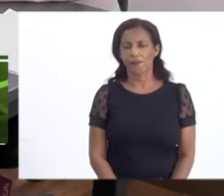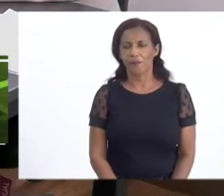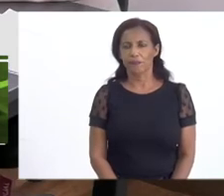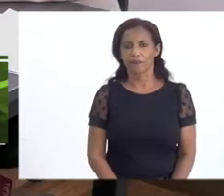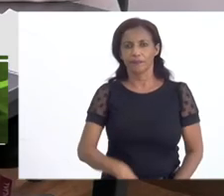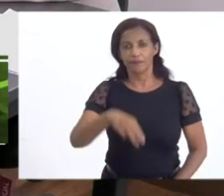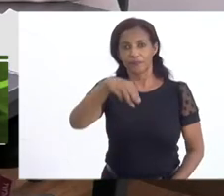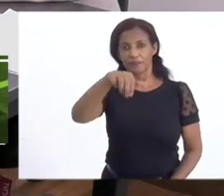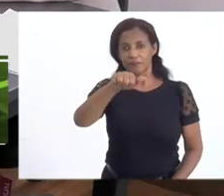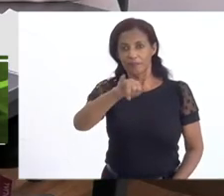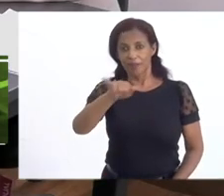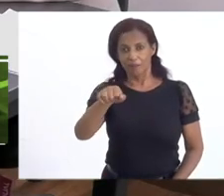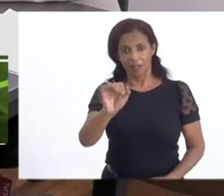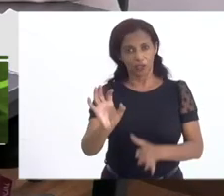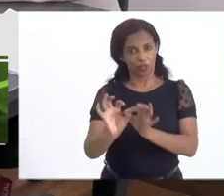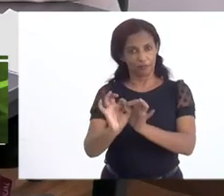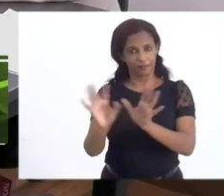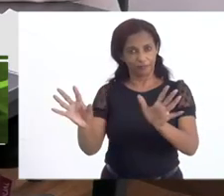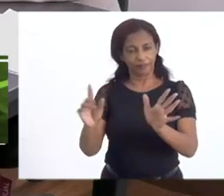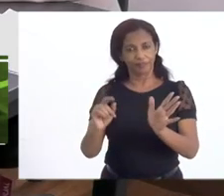Major, já está habilitado.